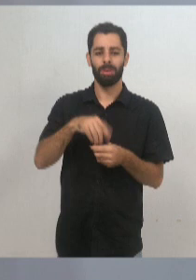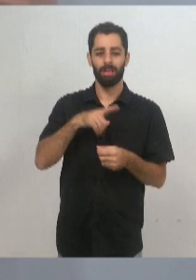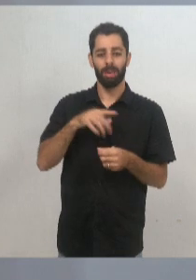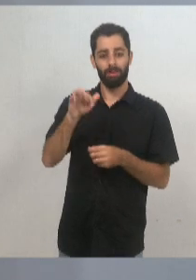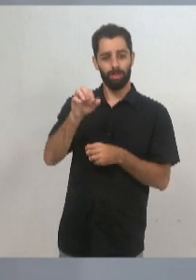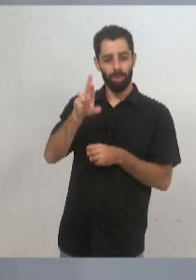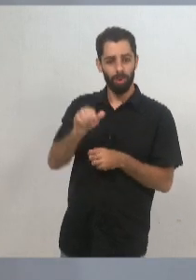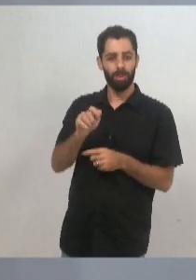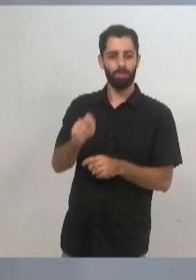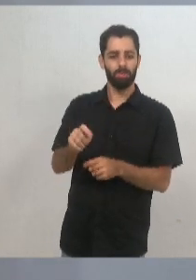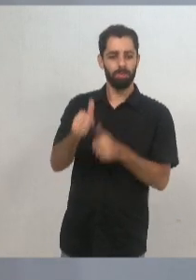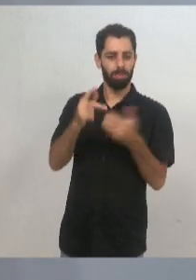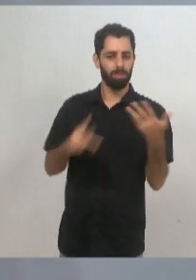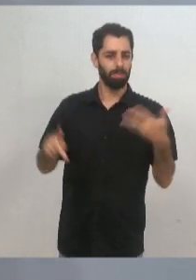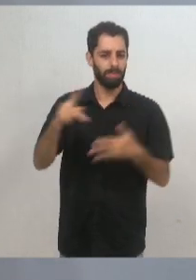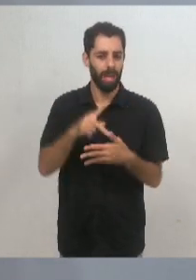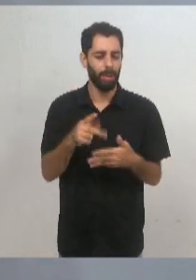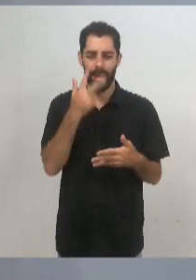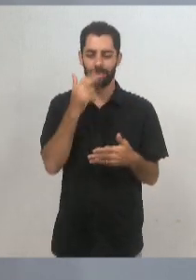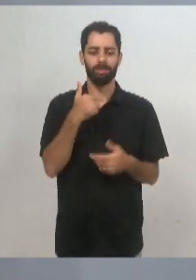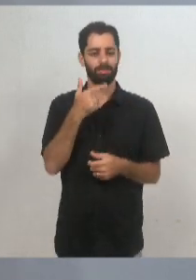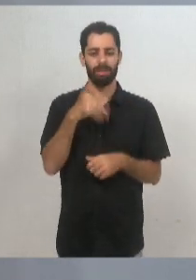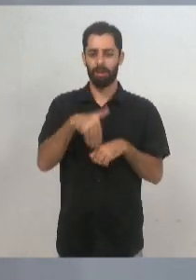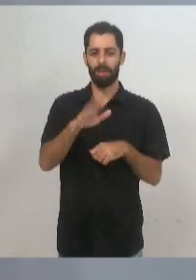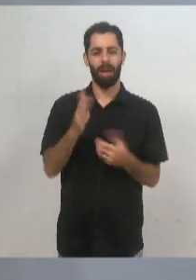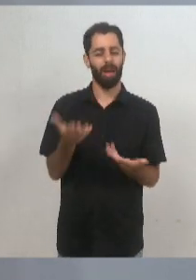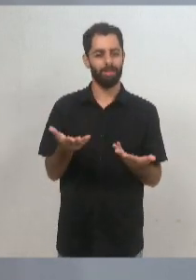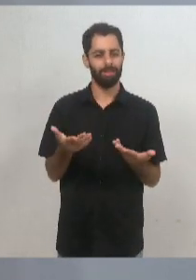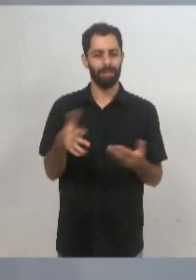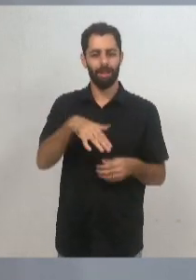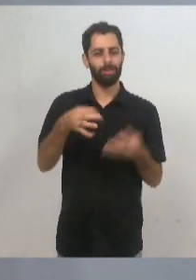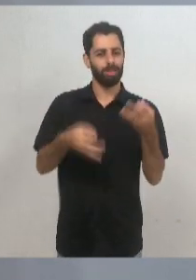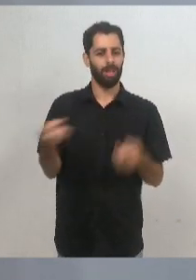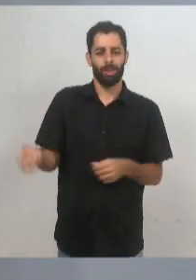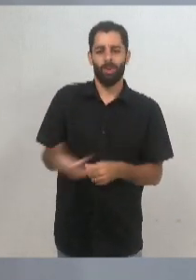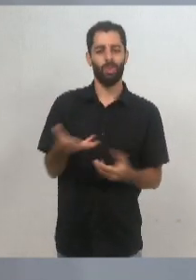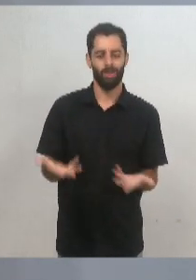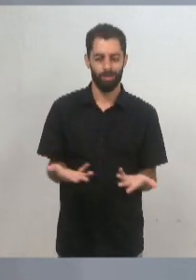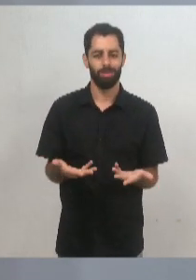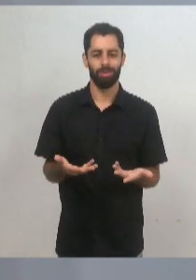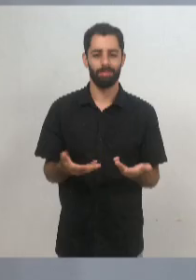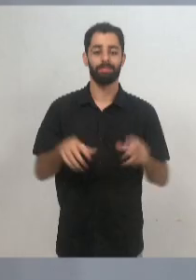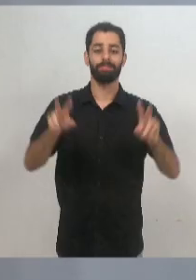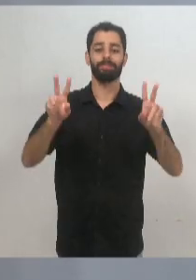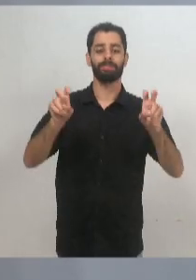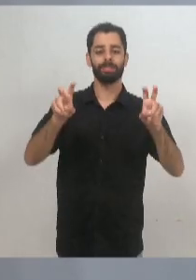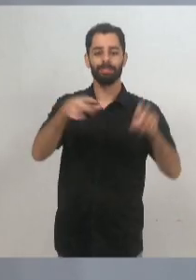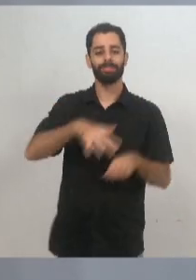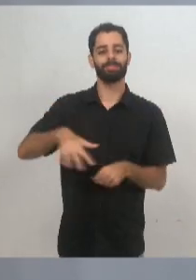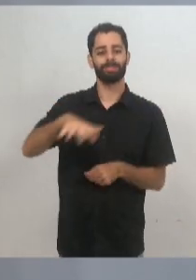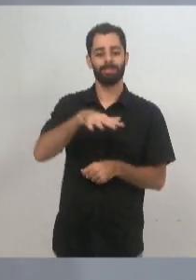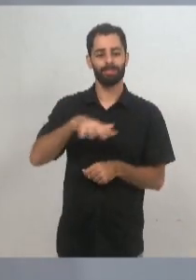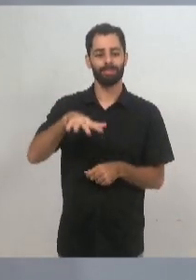isso é novidade no meio jurídico do Brasil. E agora falando sobre a questão